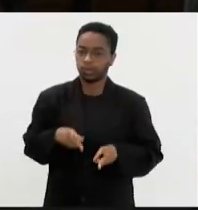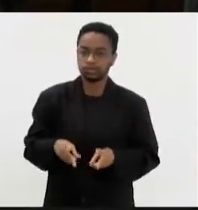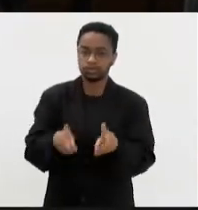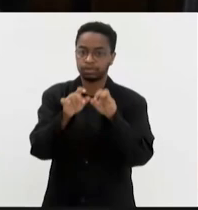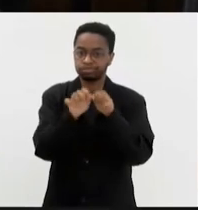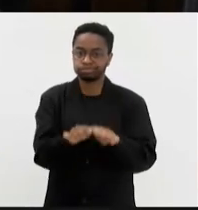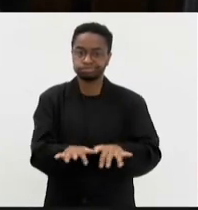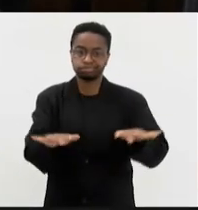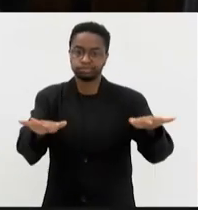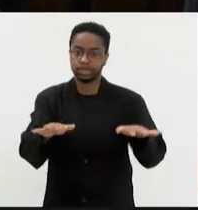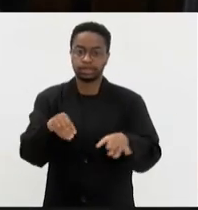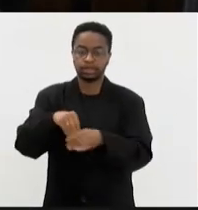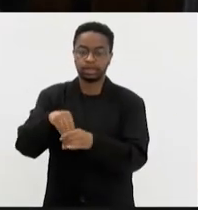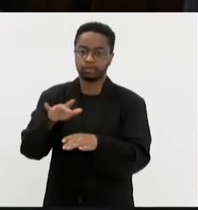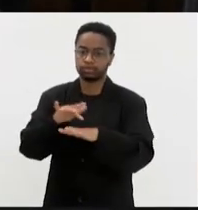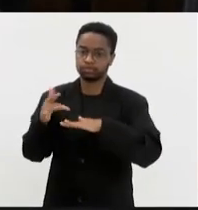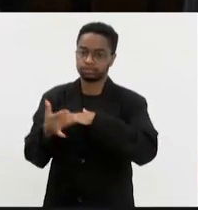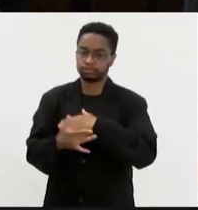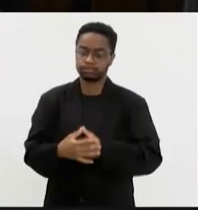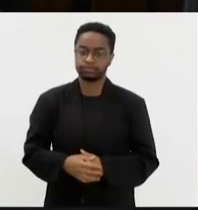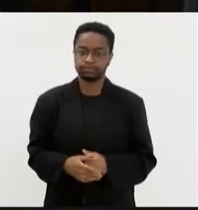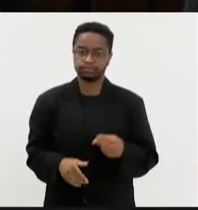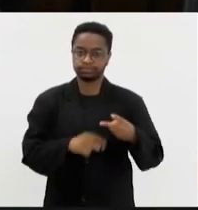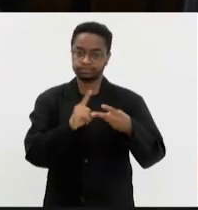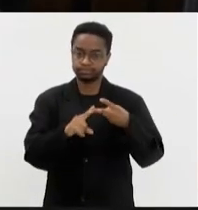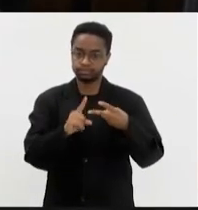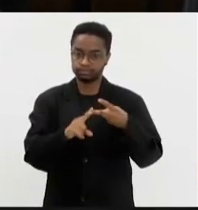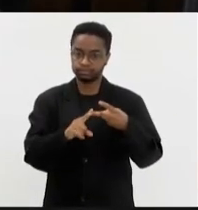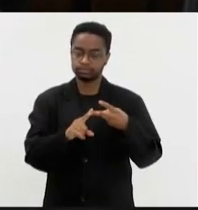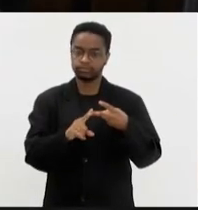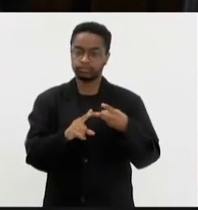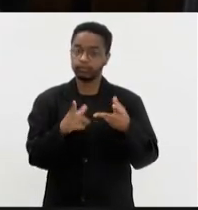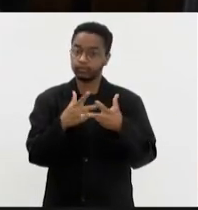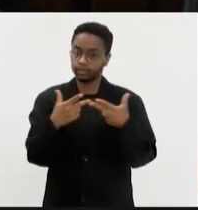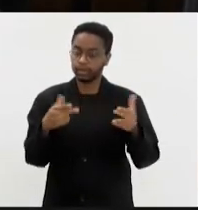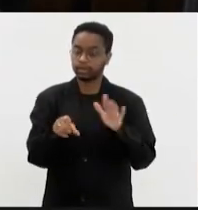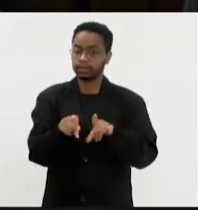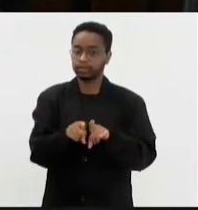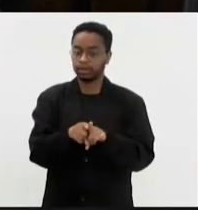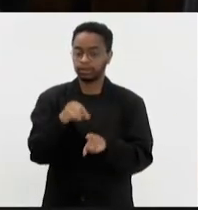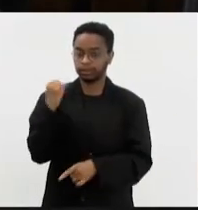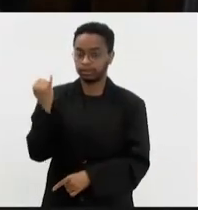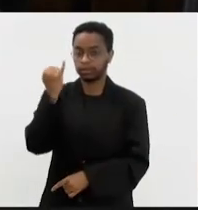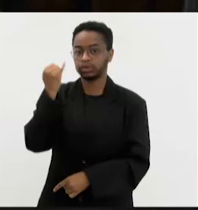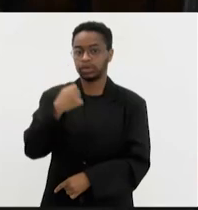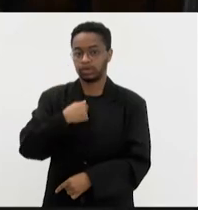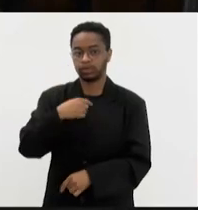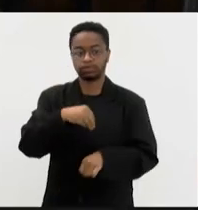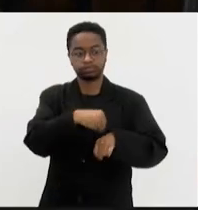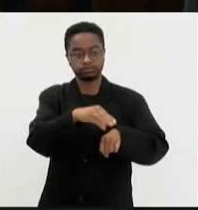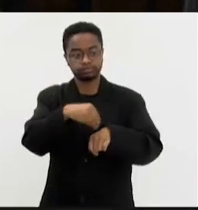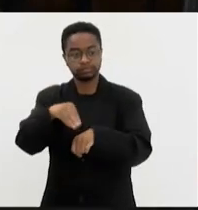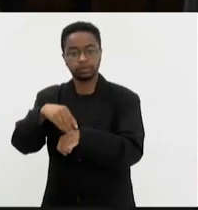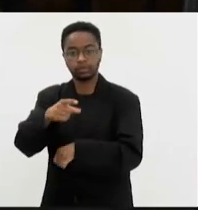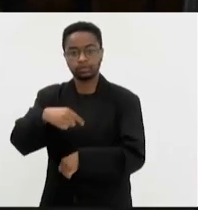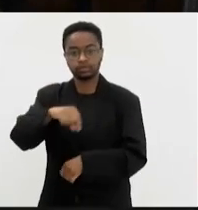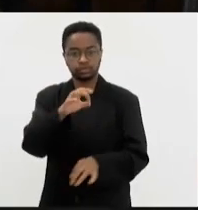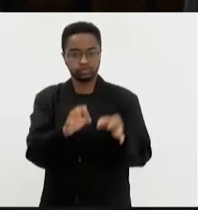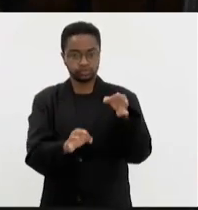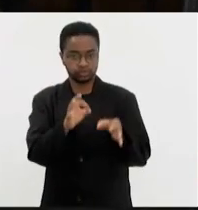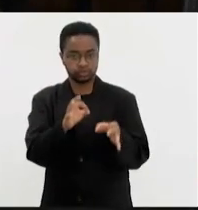continuidade nas suas redes segundo algo bem importante e aqui falo pros juízes e juízas